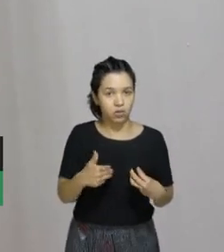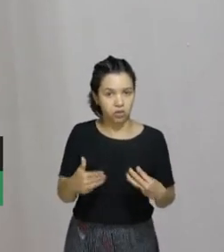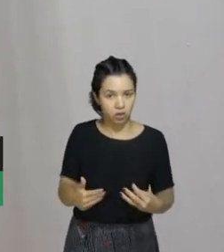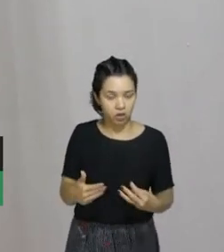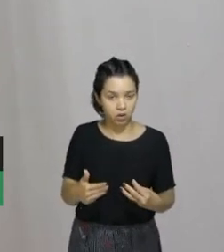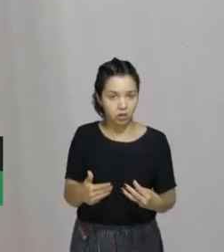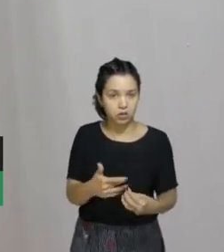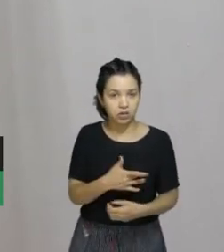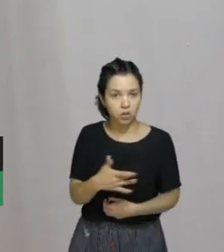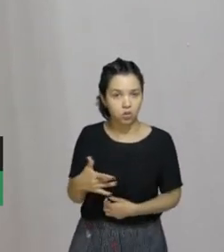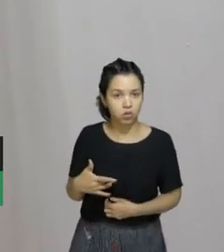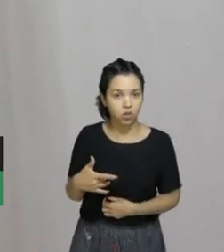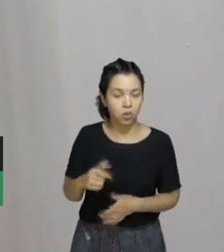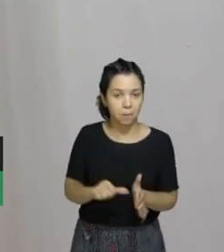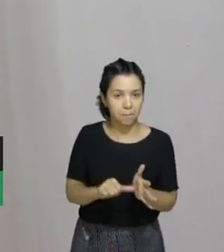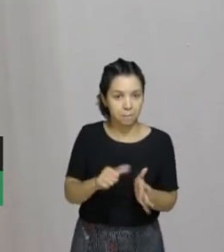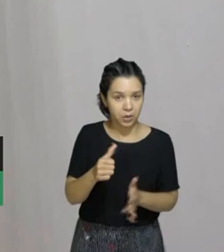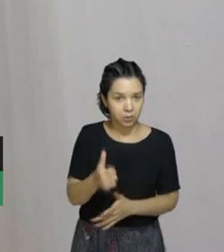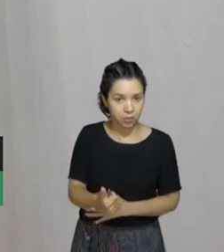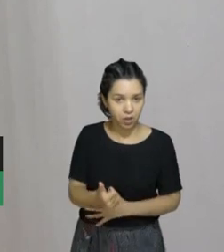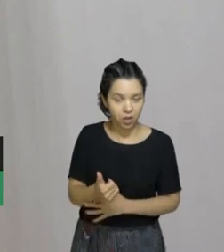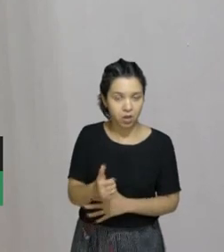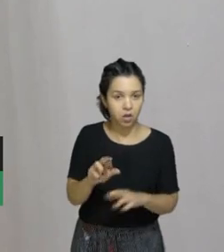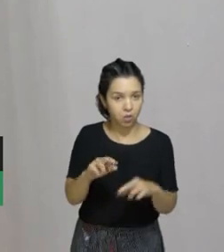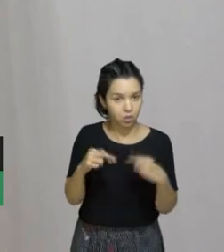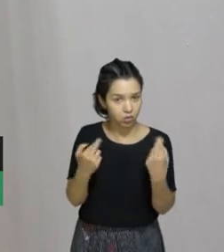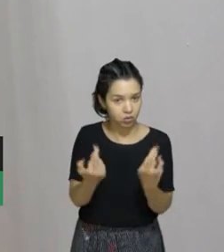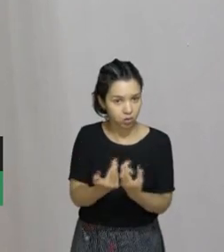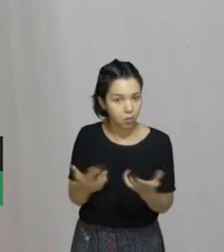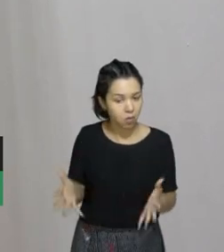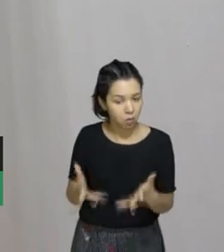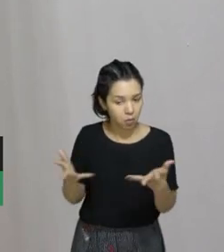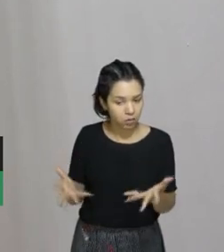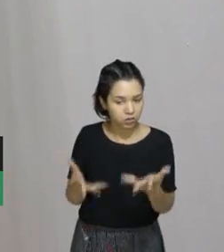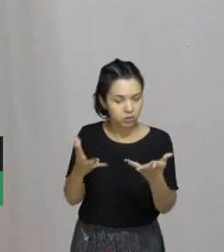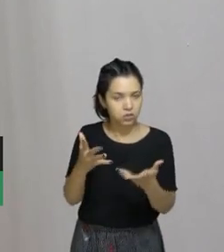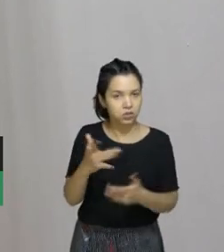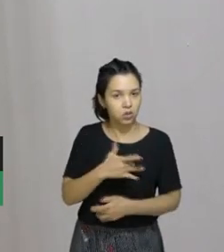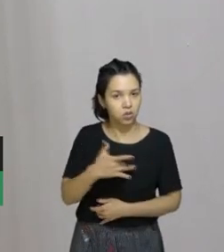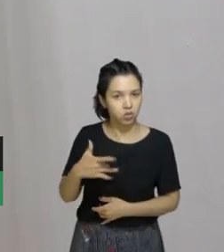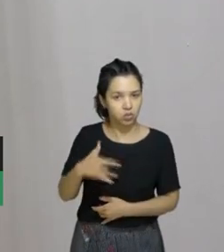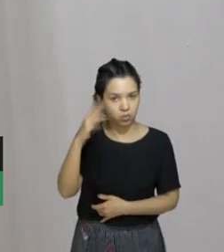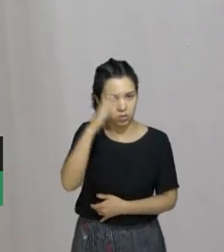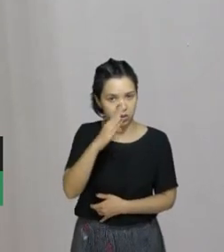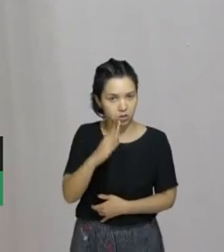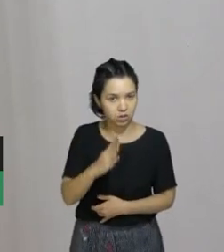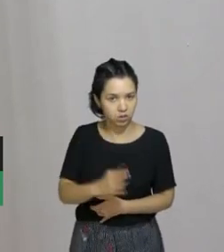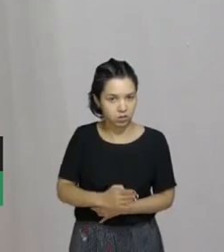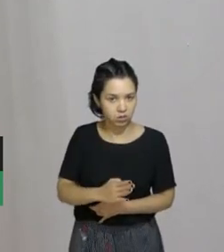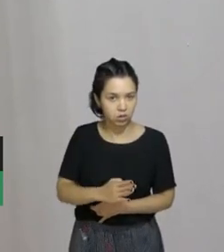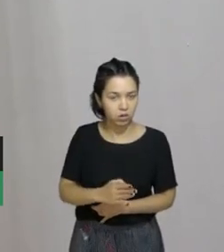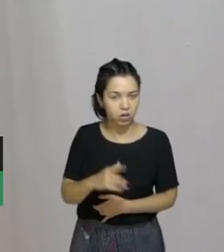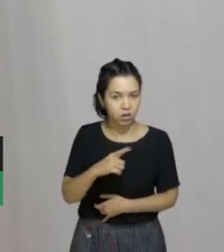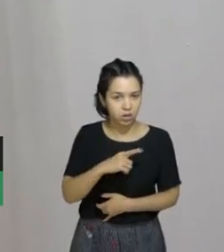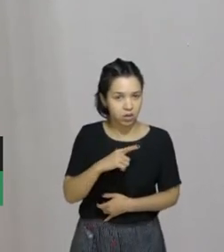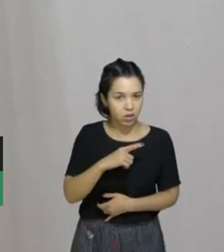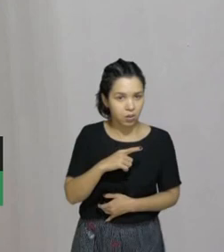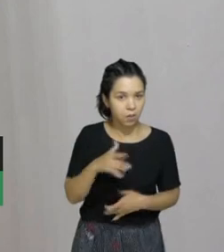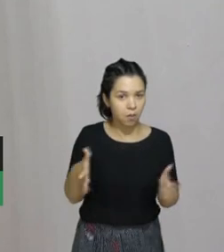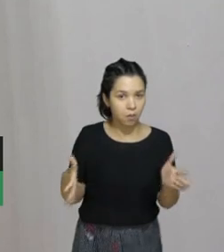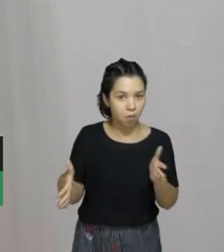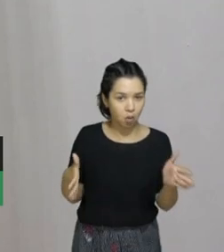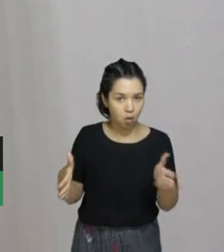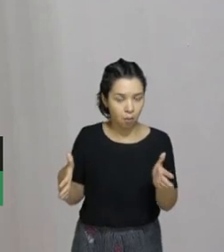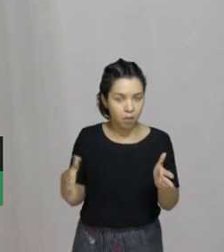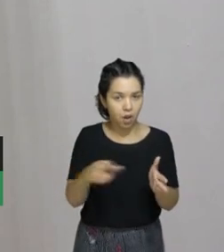o primeiro encontro de mobilização para a promoção de saúde no Brasil, com momentos